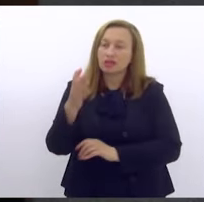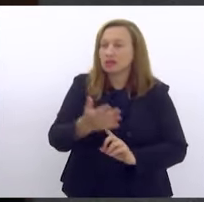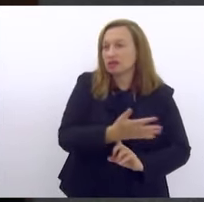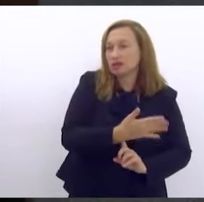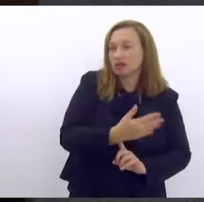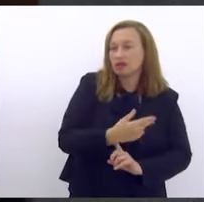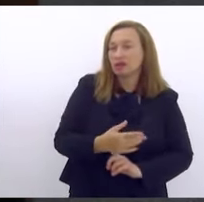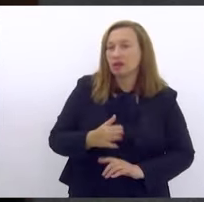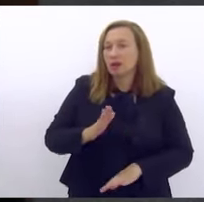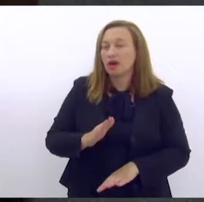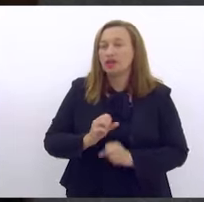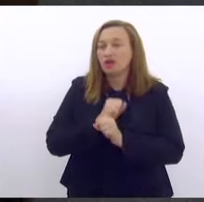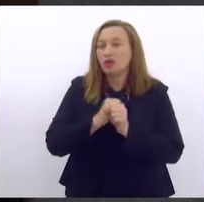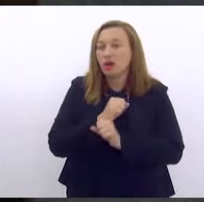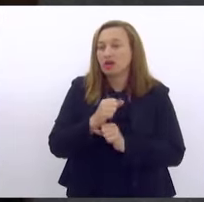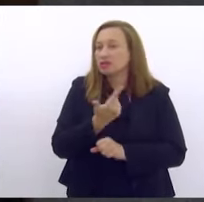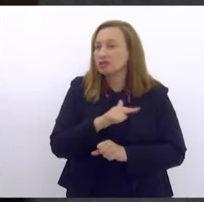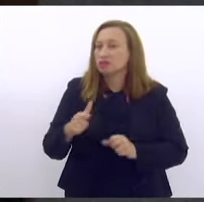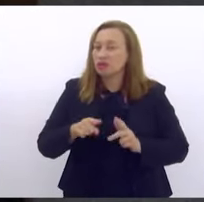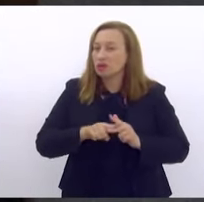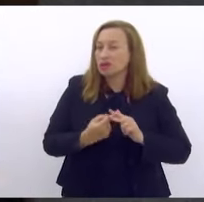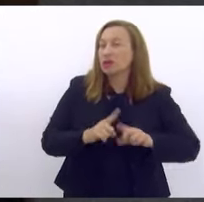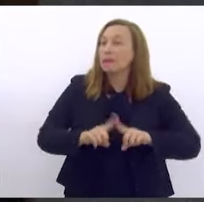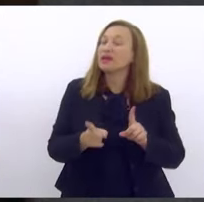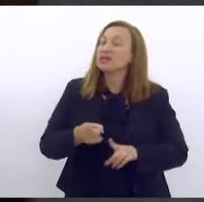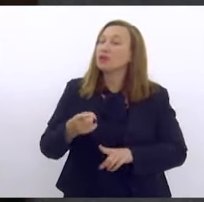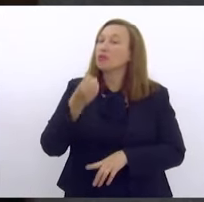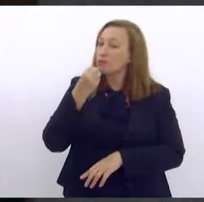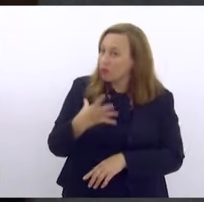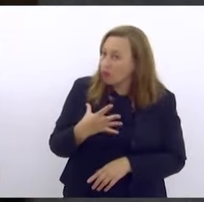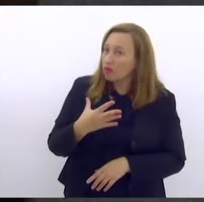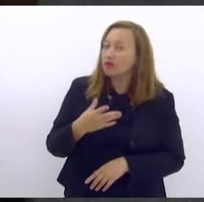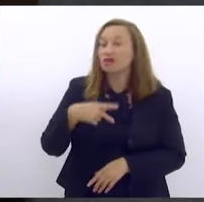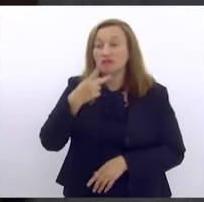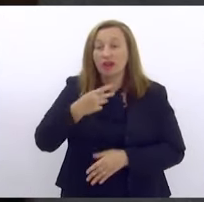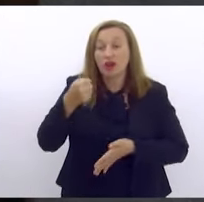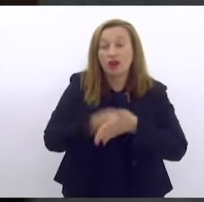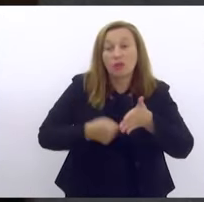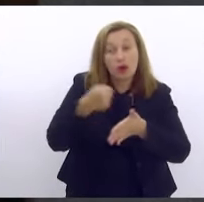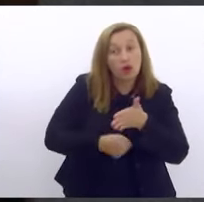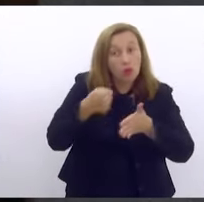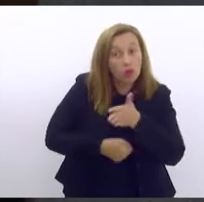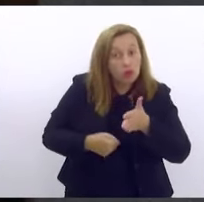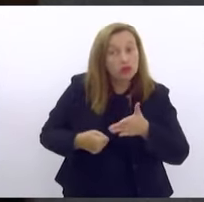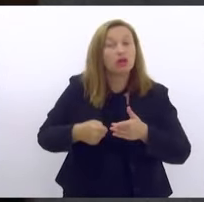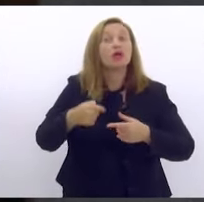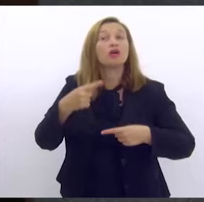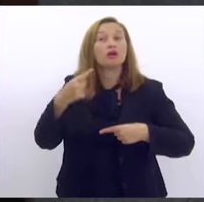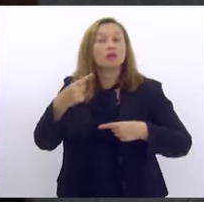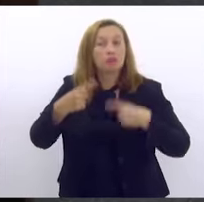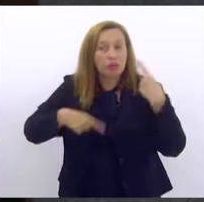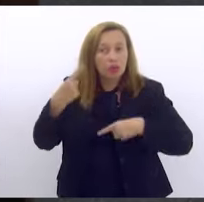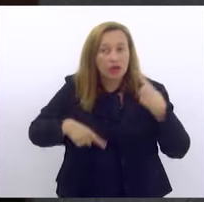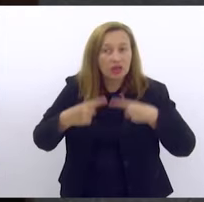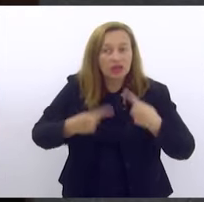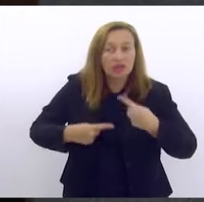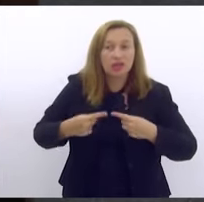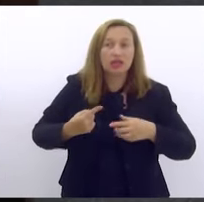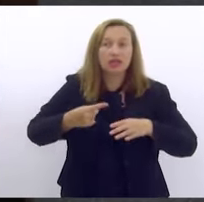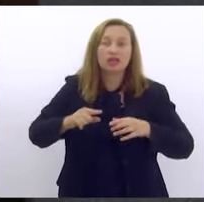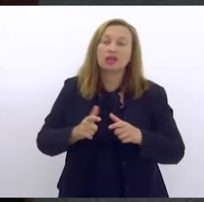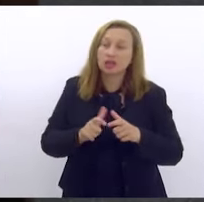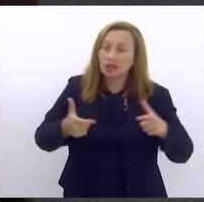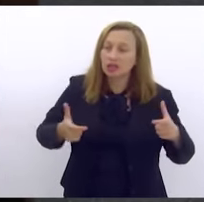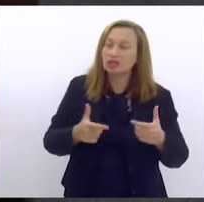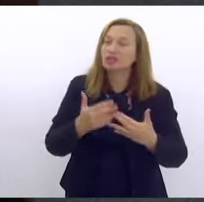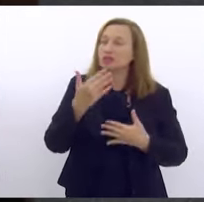sem esse reajuste. Então, é uma notícia boa, mas vale atentar que foi uma luta política, uma luta muito tensa e densa da nossa parte.